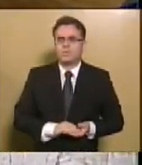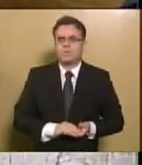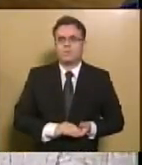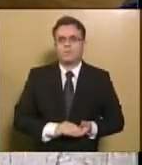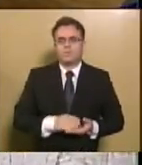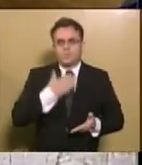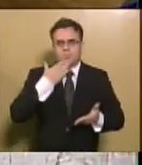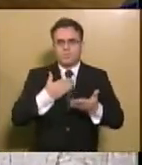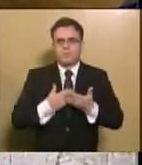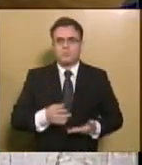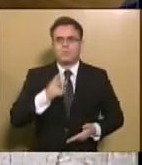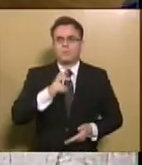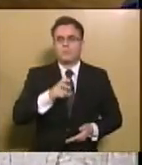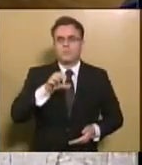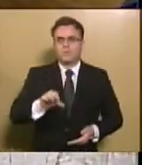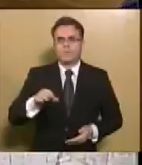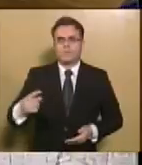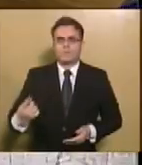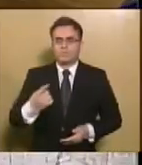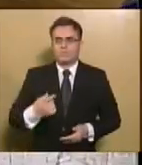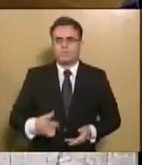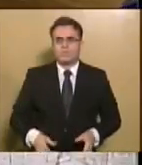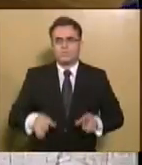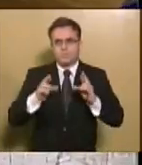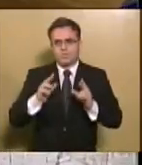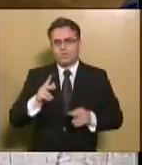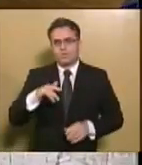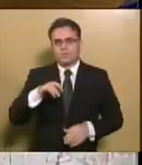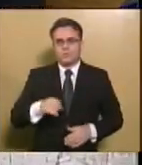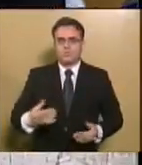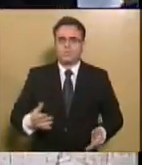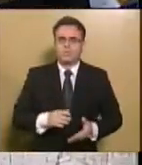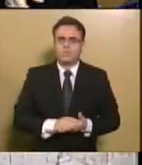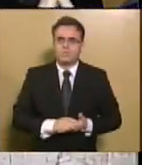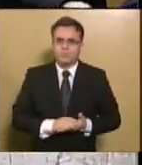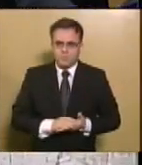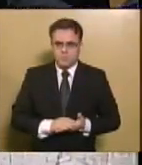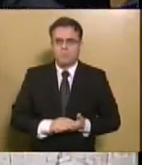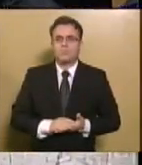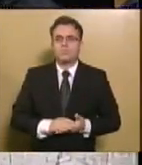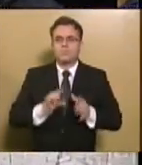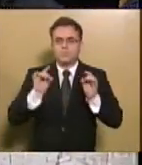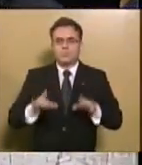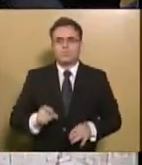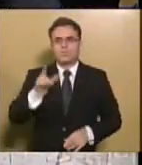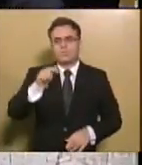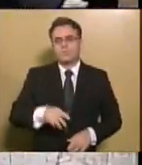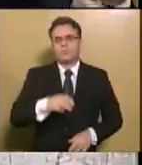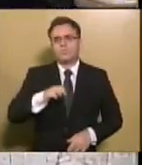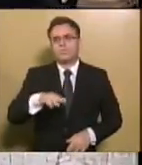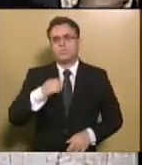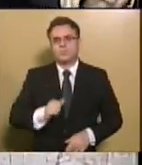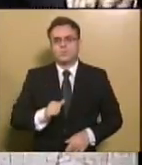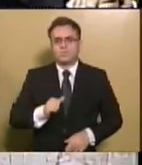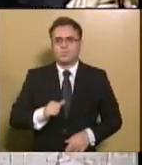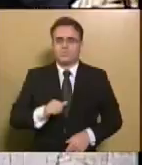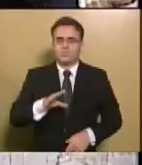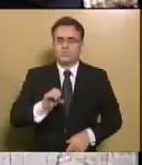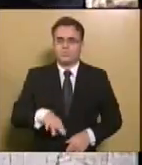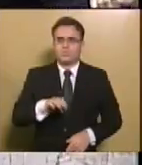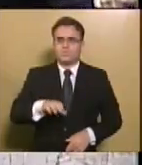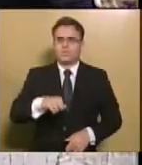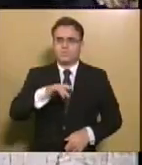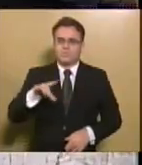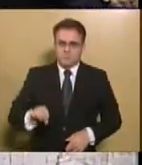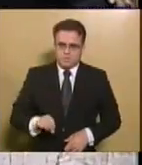Requerimento número 591, de autoria do deputado Jorge Passos, congratulações. Excelentíssima doutora Maria Conceição Hollenberg, procuradora